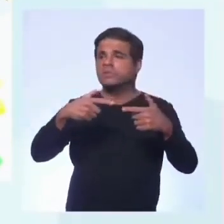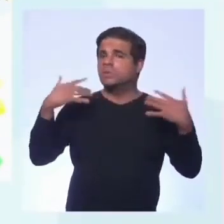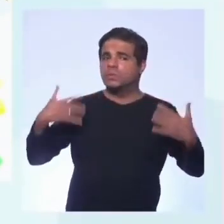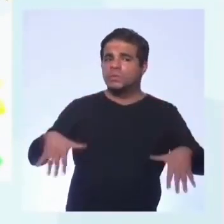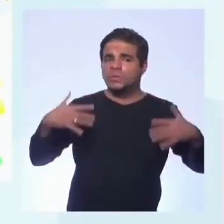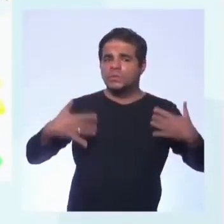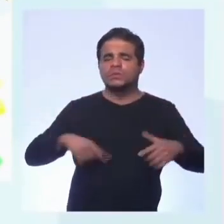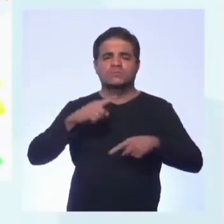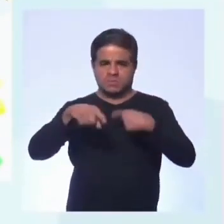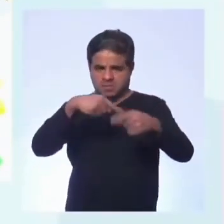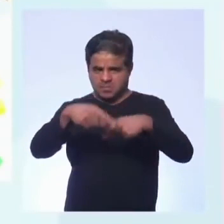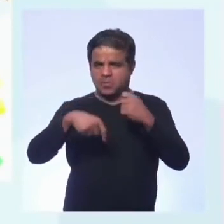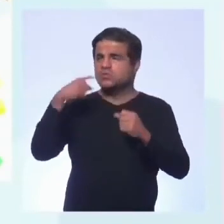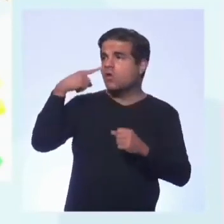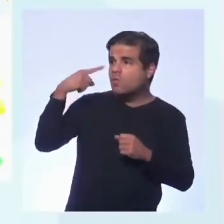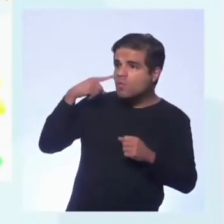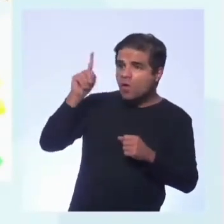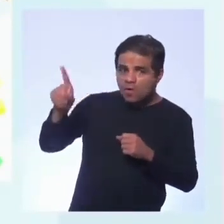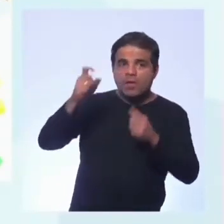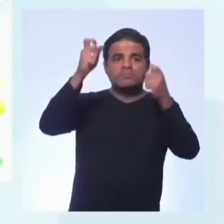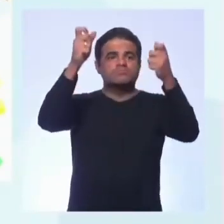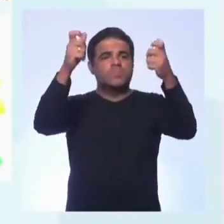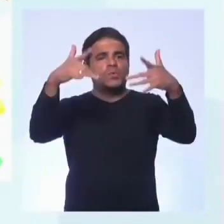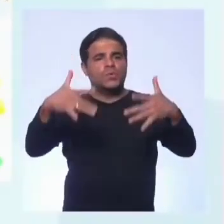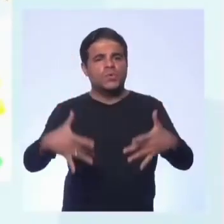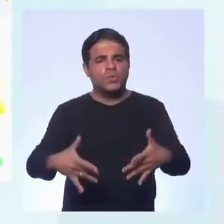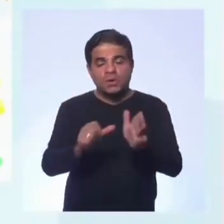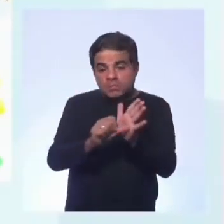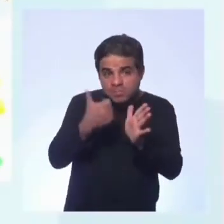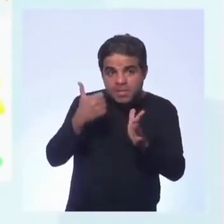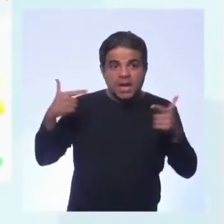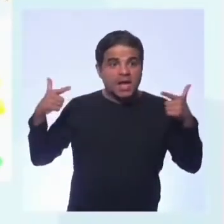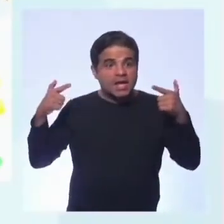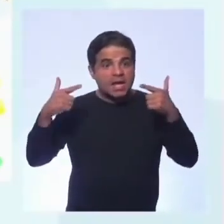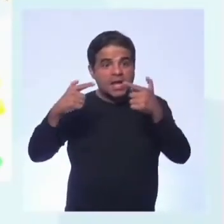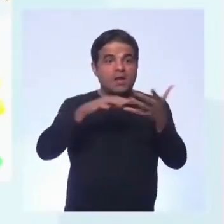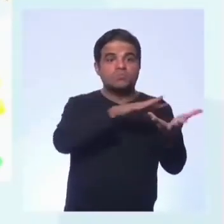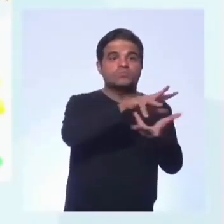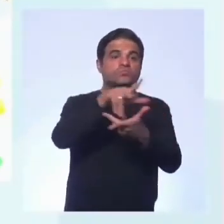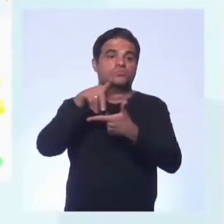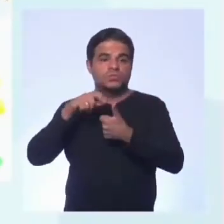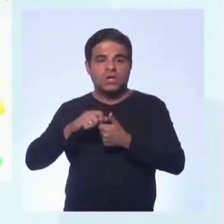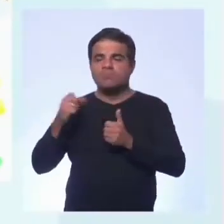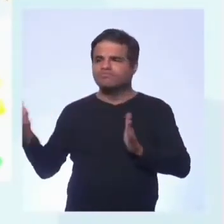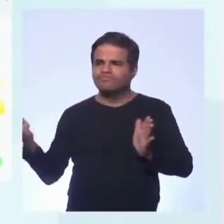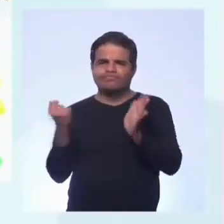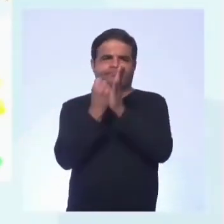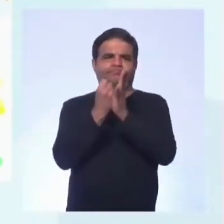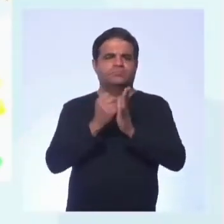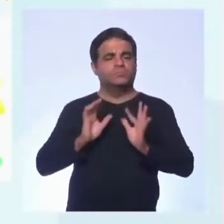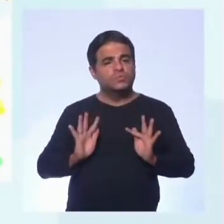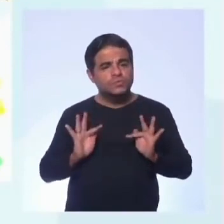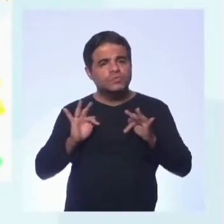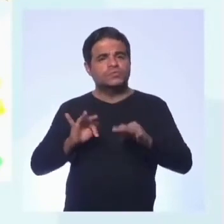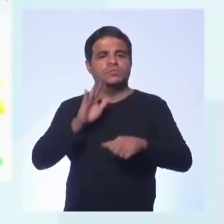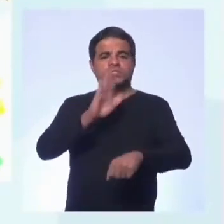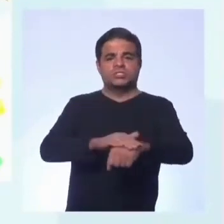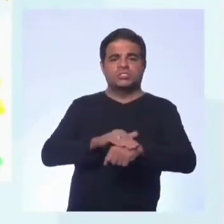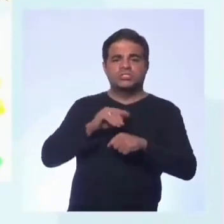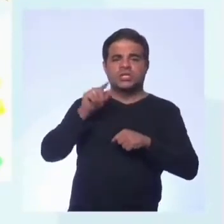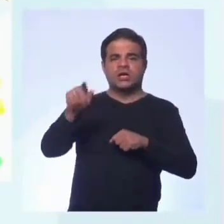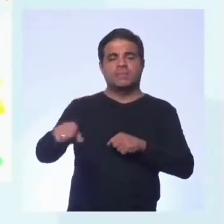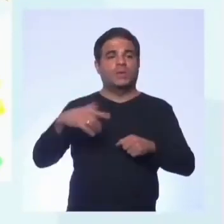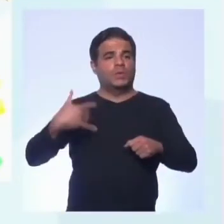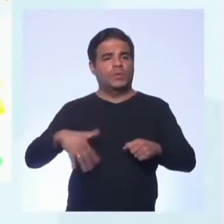vamos ver já já, e também aí a Primeira Guerra Mundial, que vai marcar o fim dessa chamada